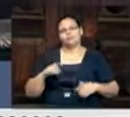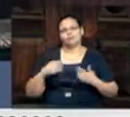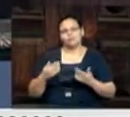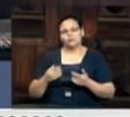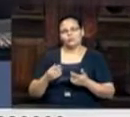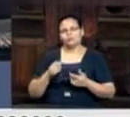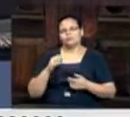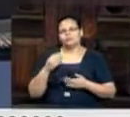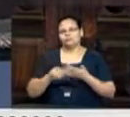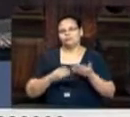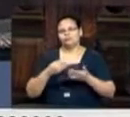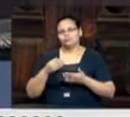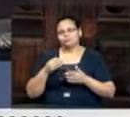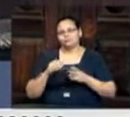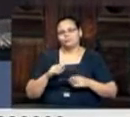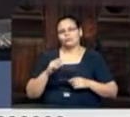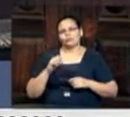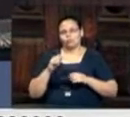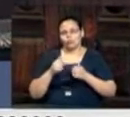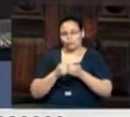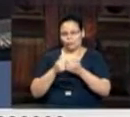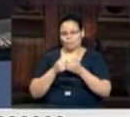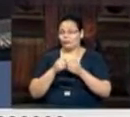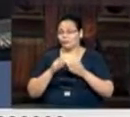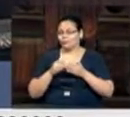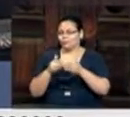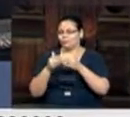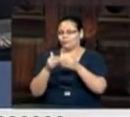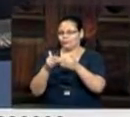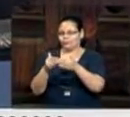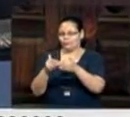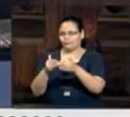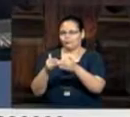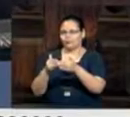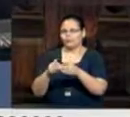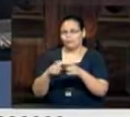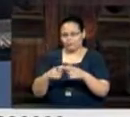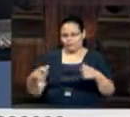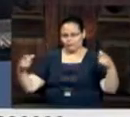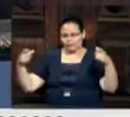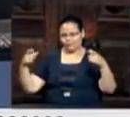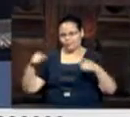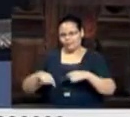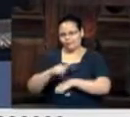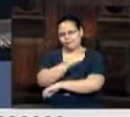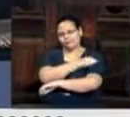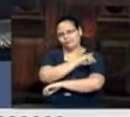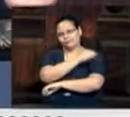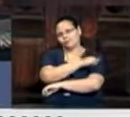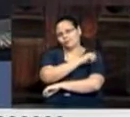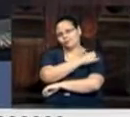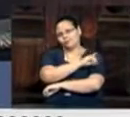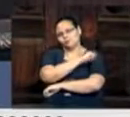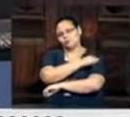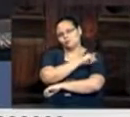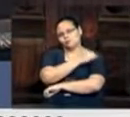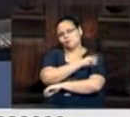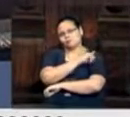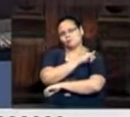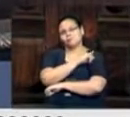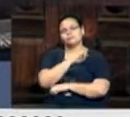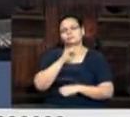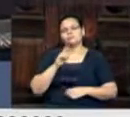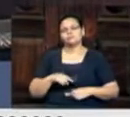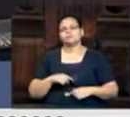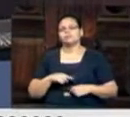se universalize o transporte aquaviário no estado do Rio de Janeiro, que tem,